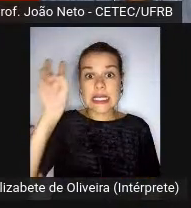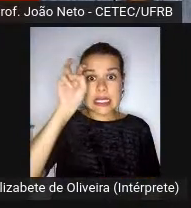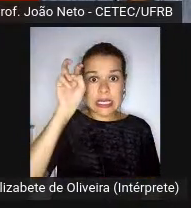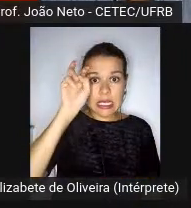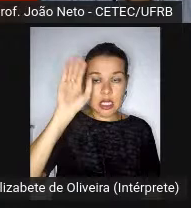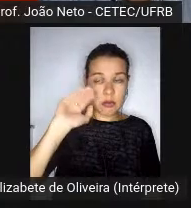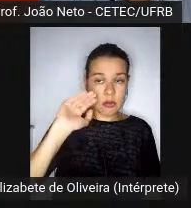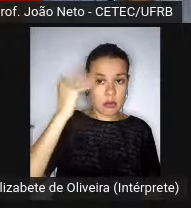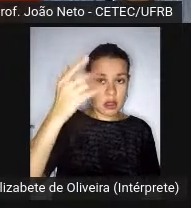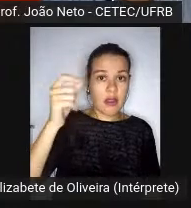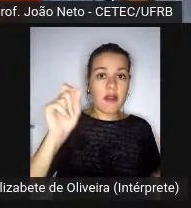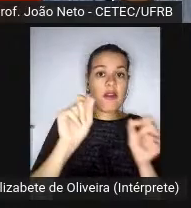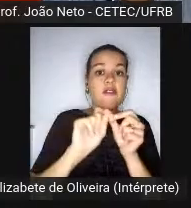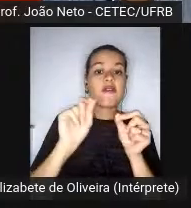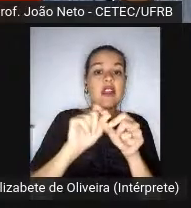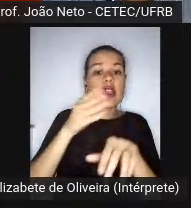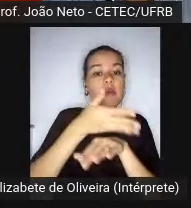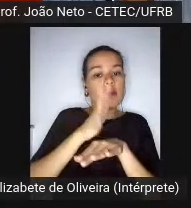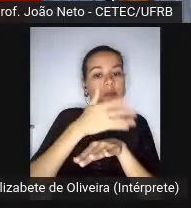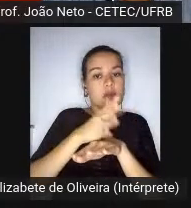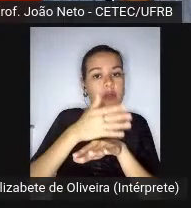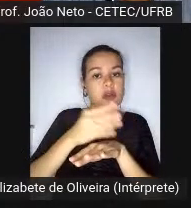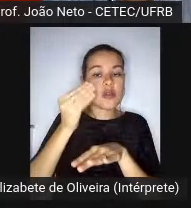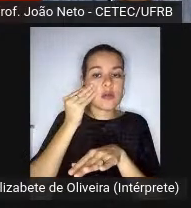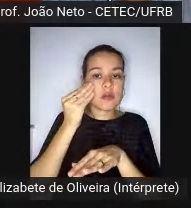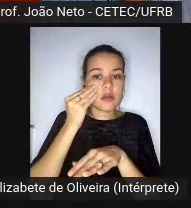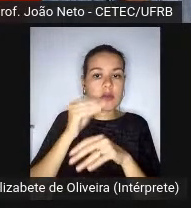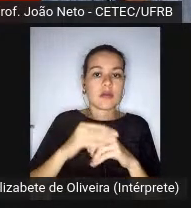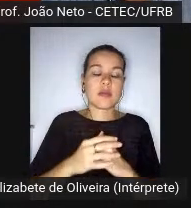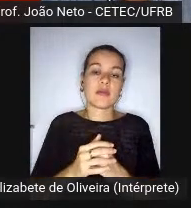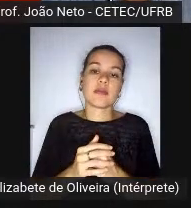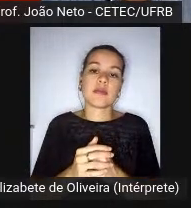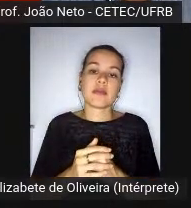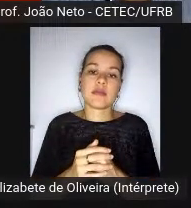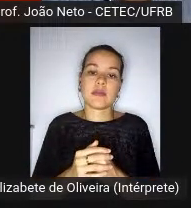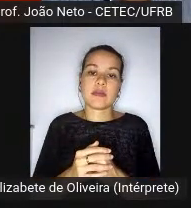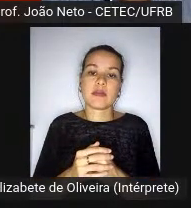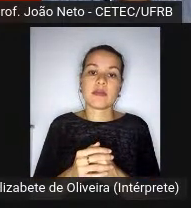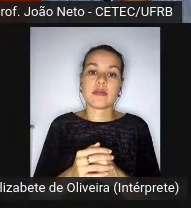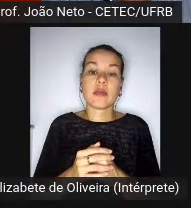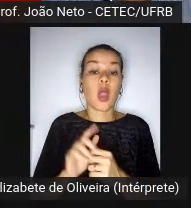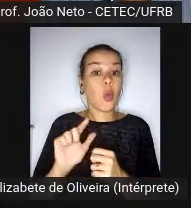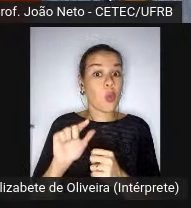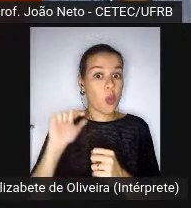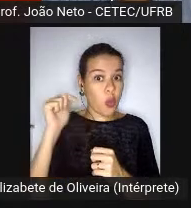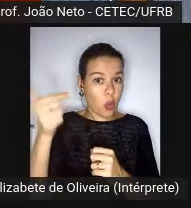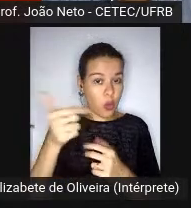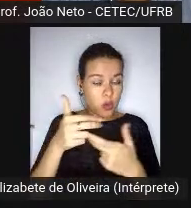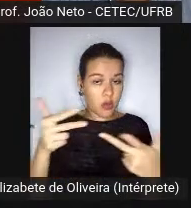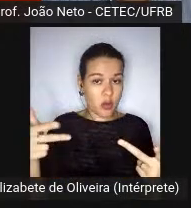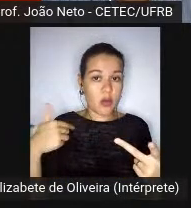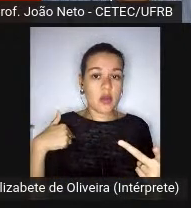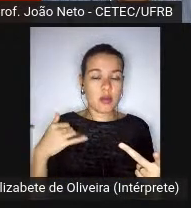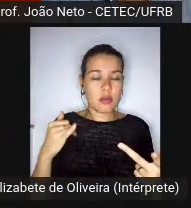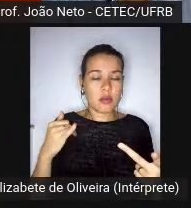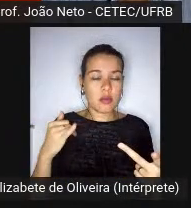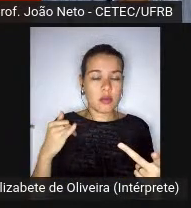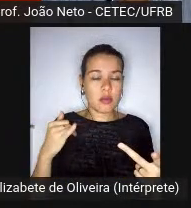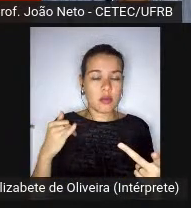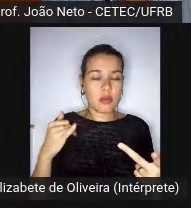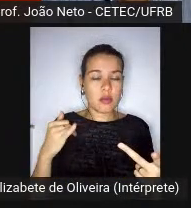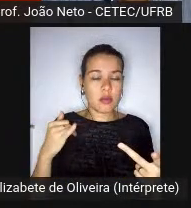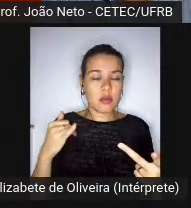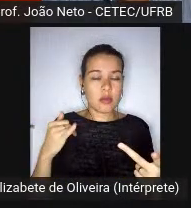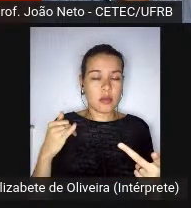da precisão desse dispositivo tá bom outro trabalho que seja interessante ainda nessa linha que nós temos feito